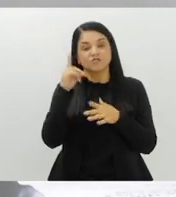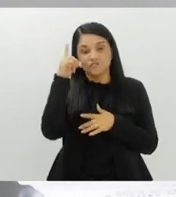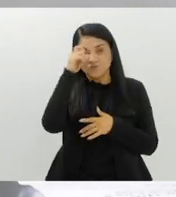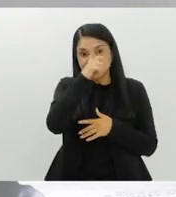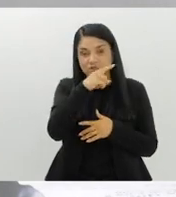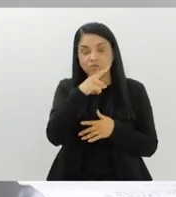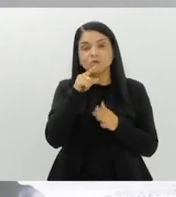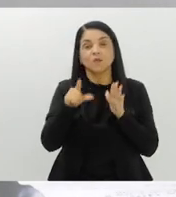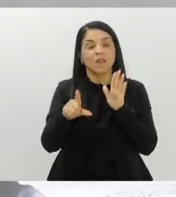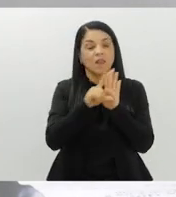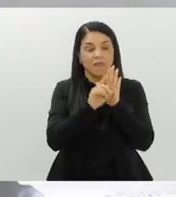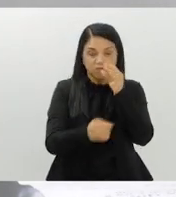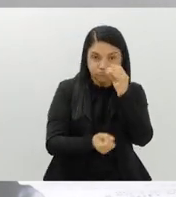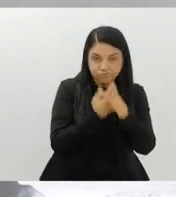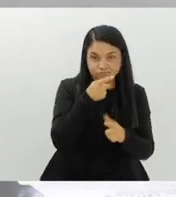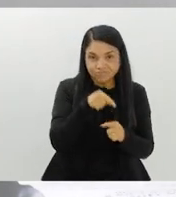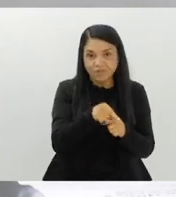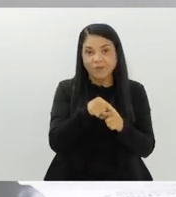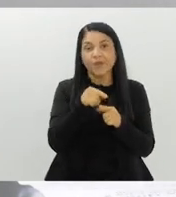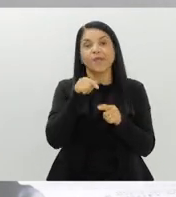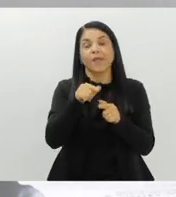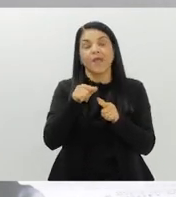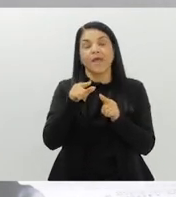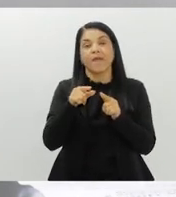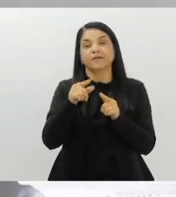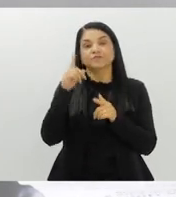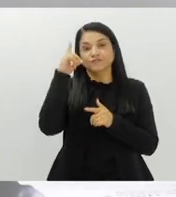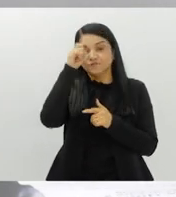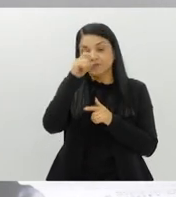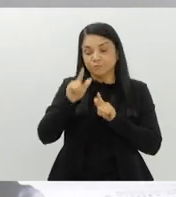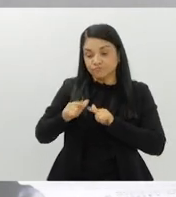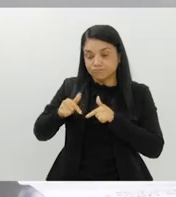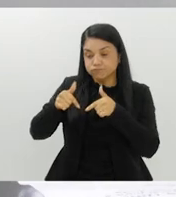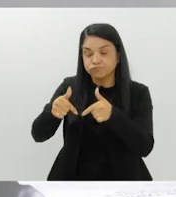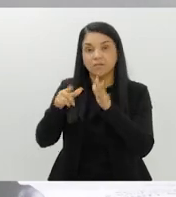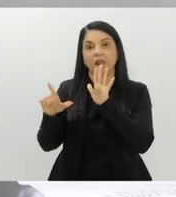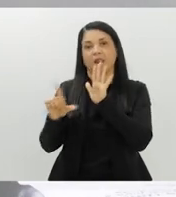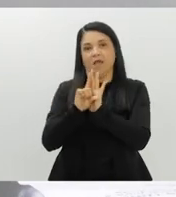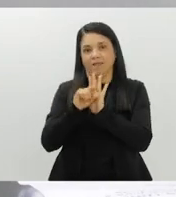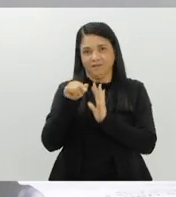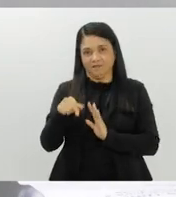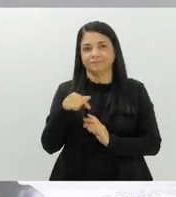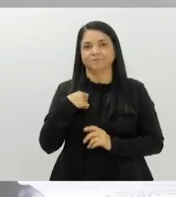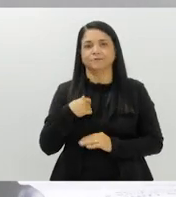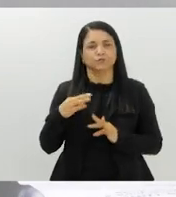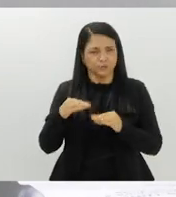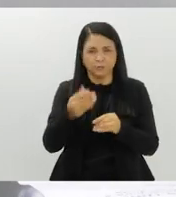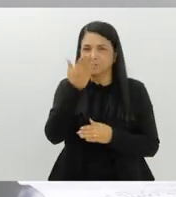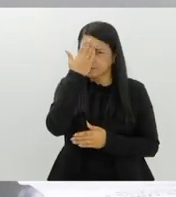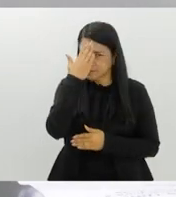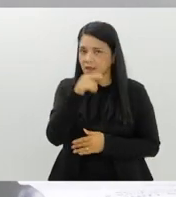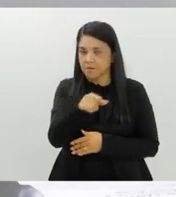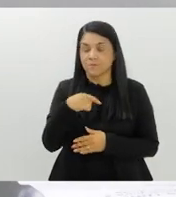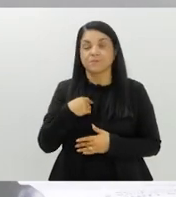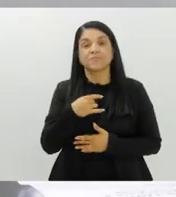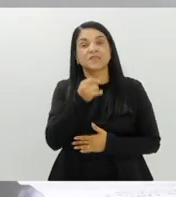ser cumprida. Todo mundo já sabe. Agora, eu vou dar só um exemplo que eu acho que vai ser bom para todos nós aqui, em